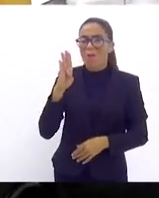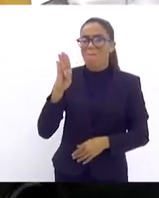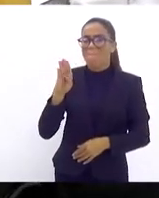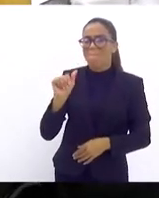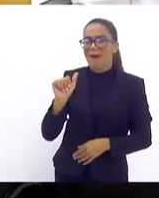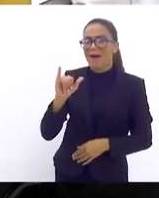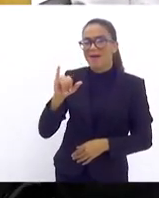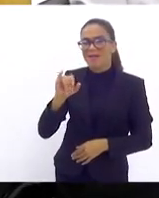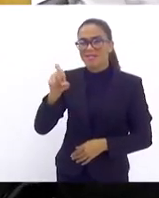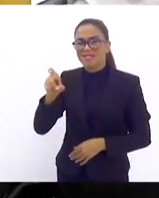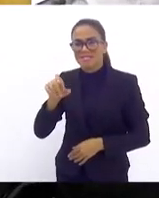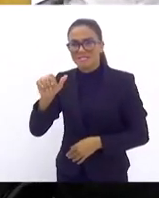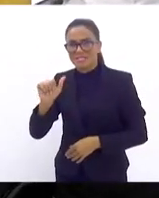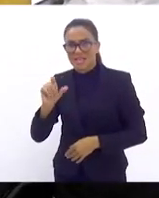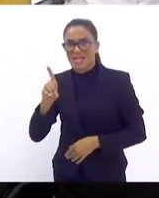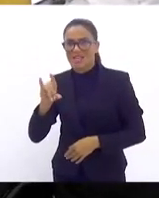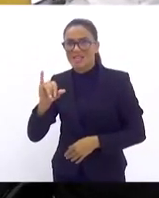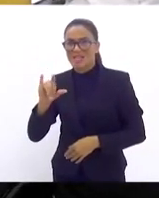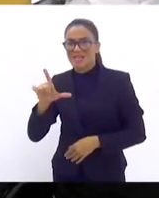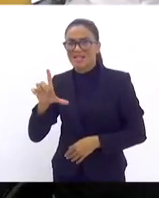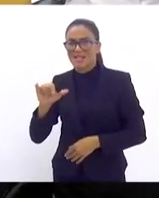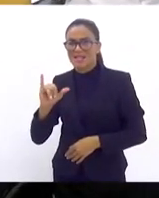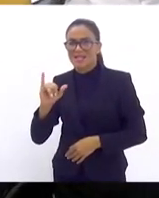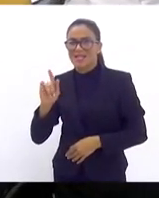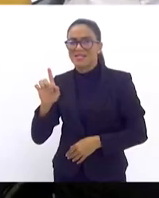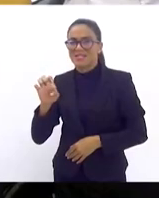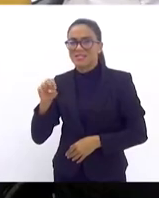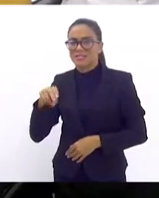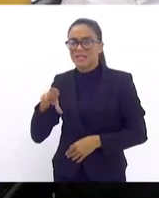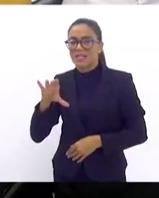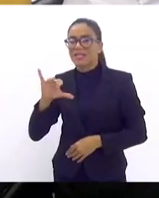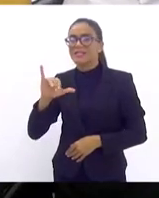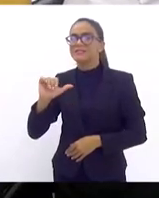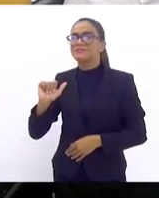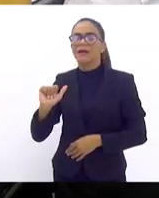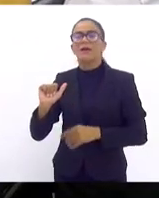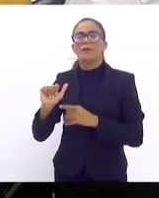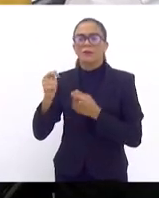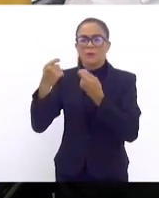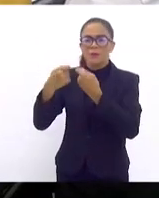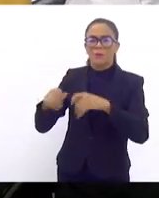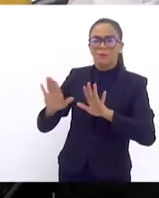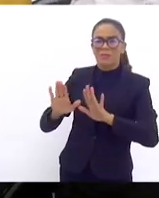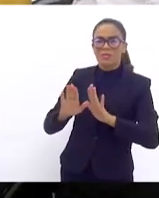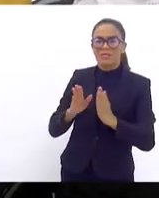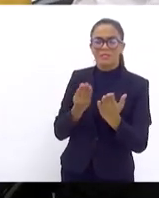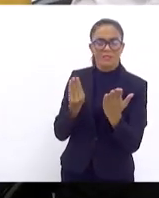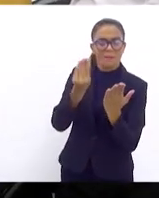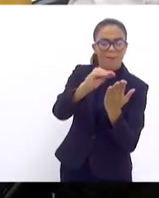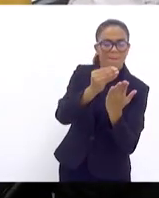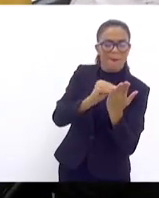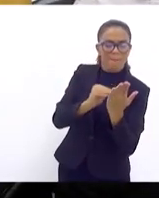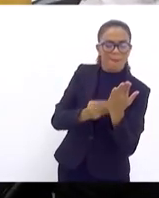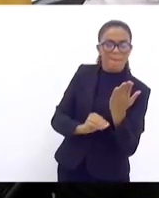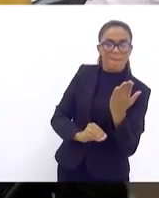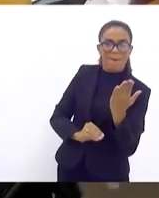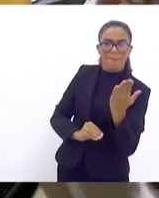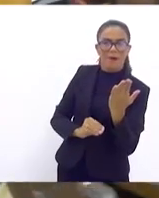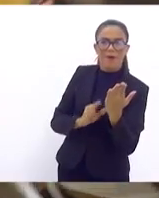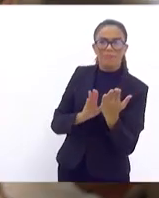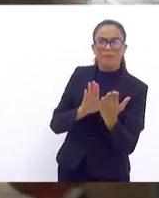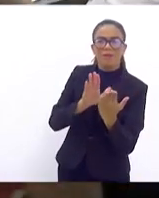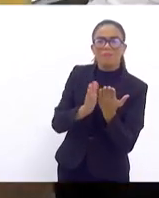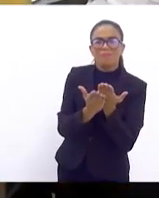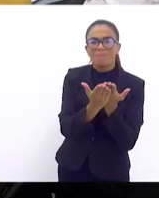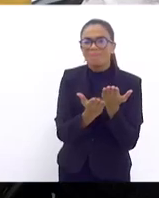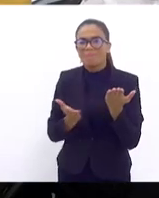INEA, porque o órgão público ele não tem que se expressar nos processos da CCJ individualmente por